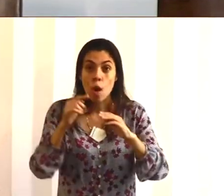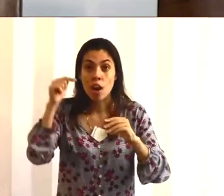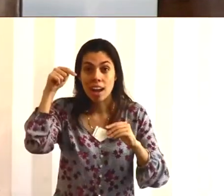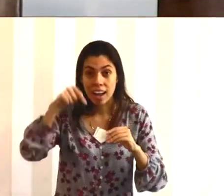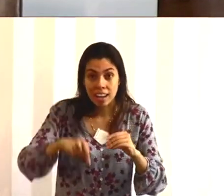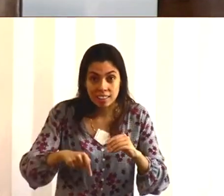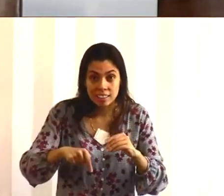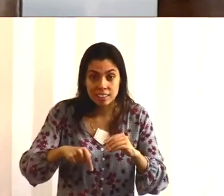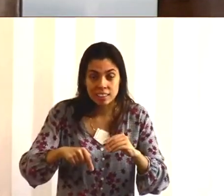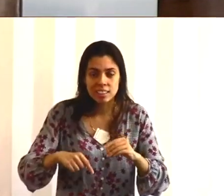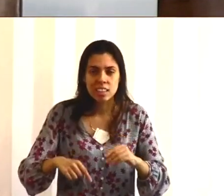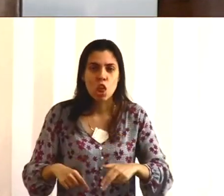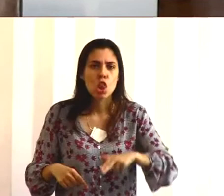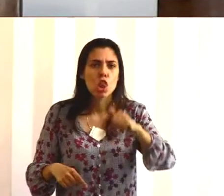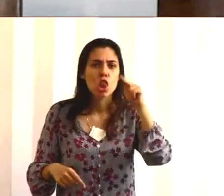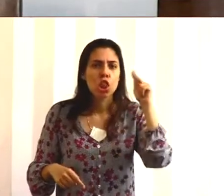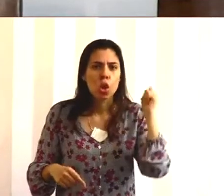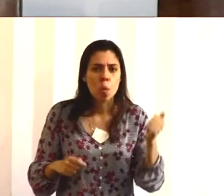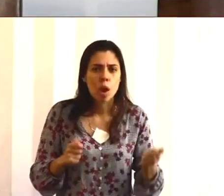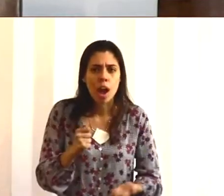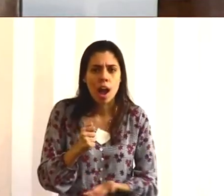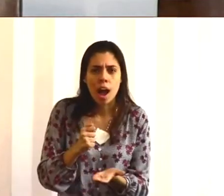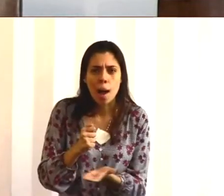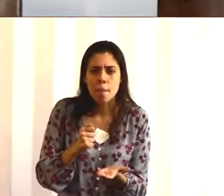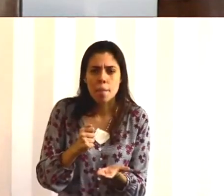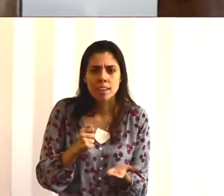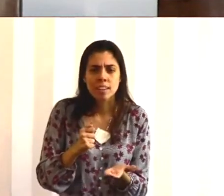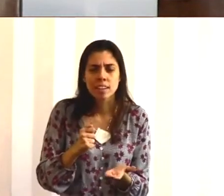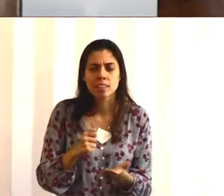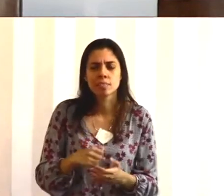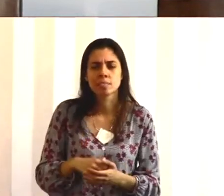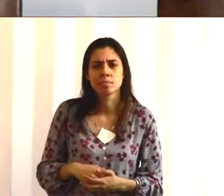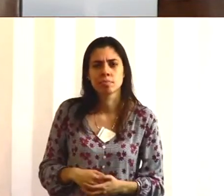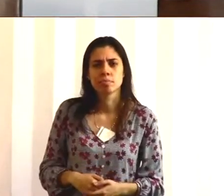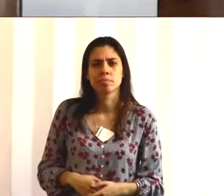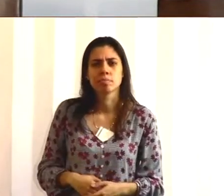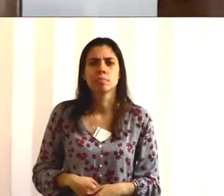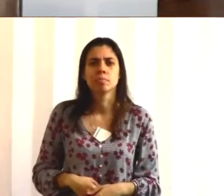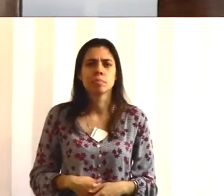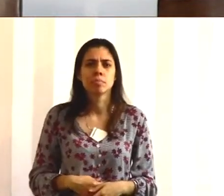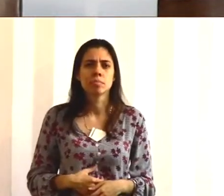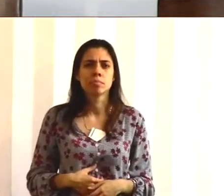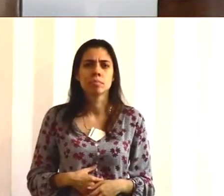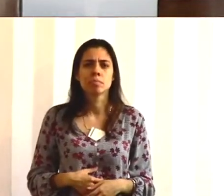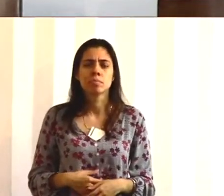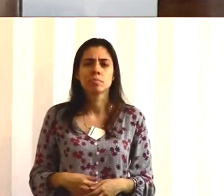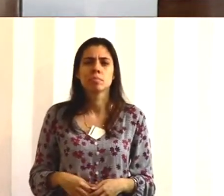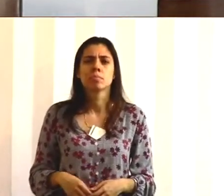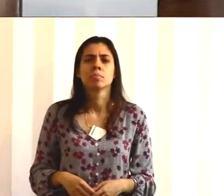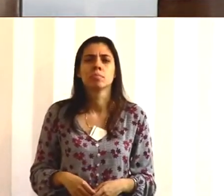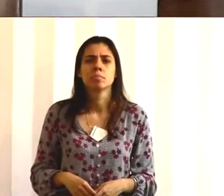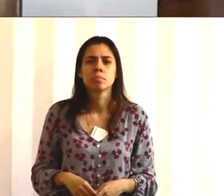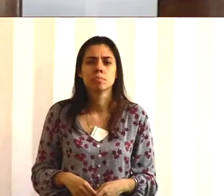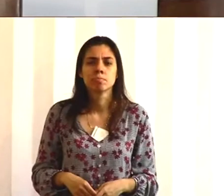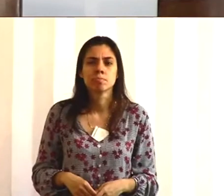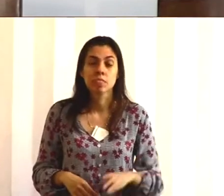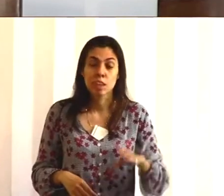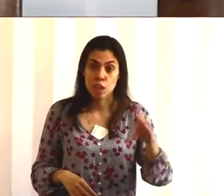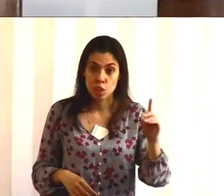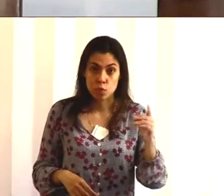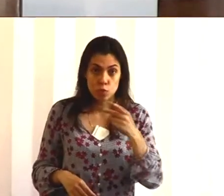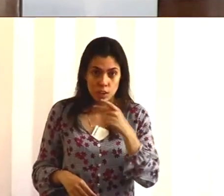será abalada. Essa é a mensagem do Senhor. E agora Ele vai dizer: